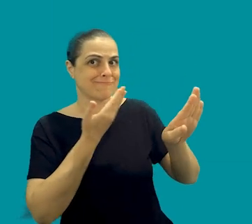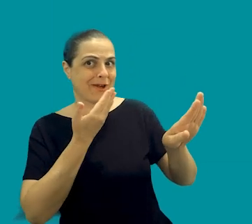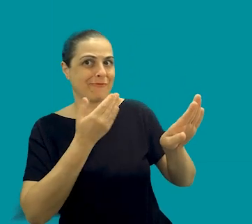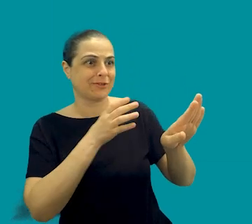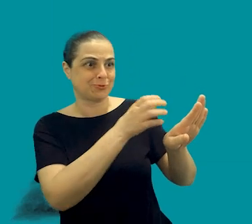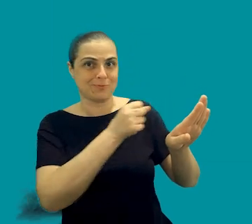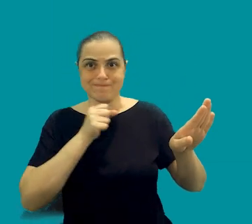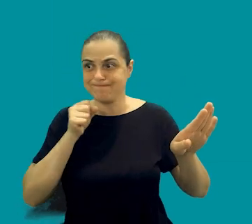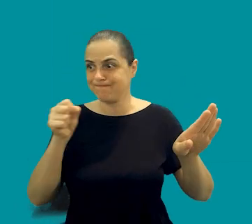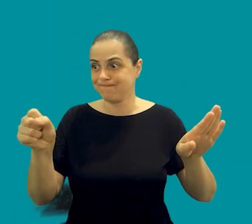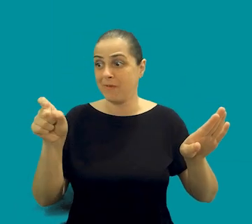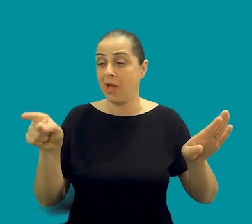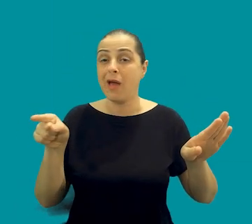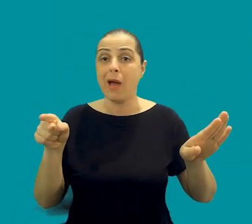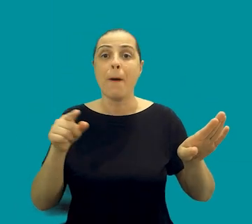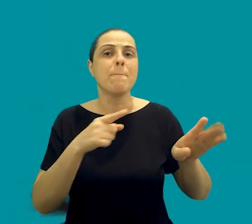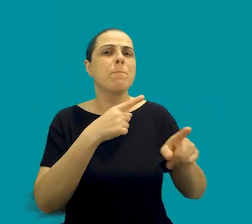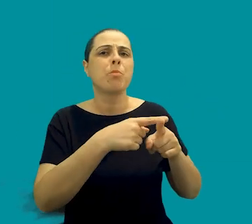questão de risco.